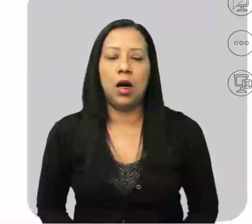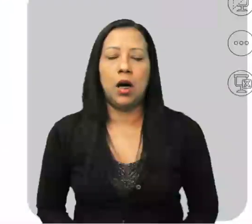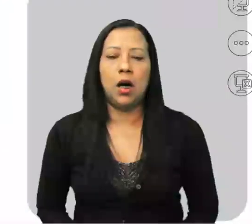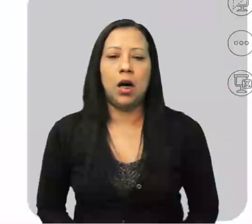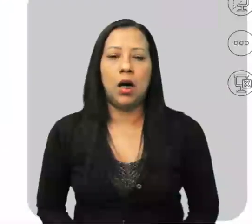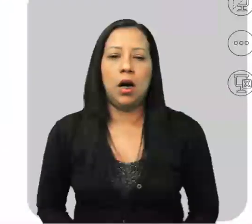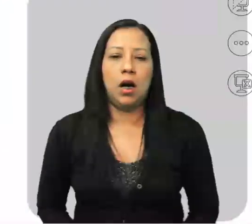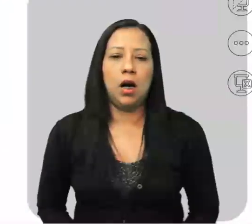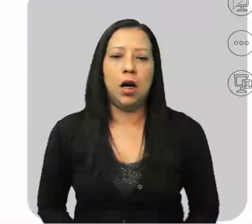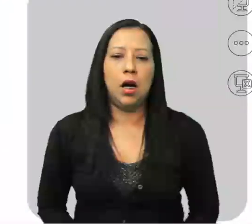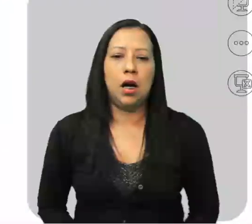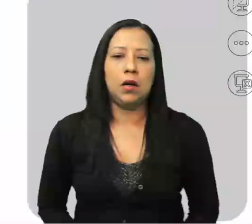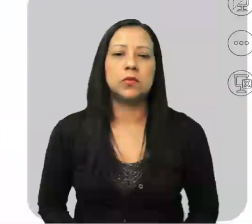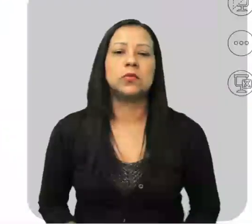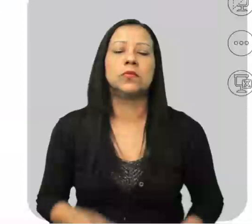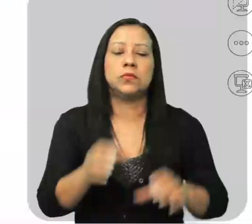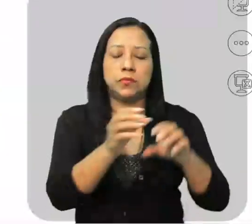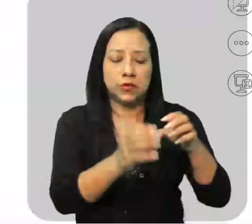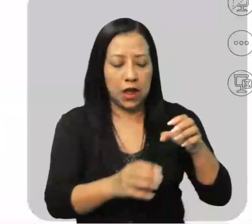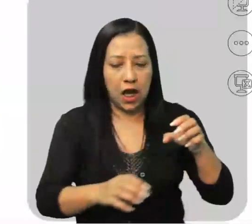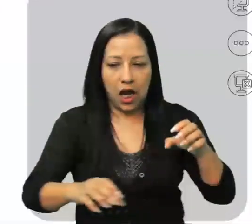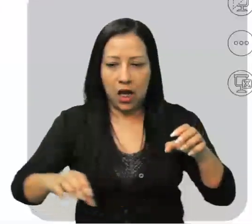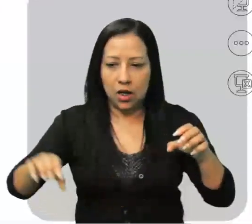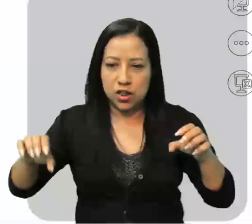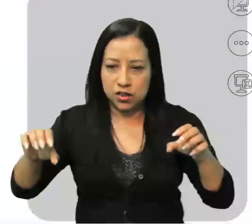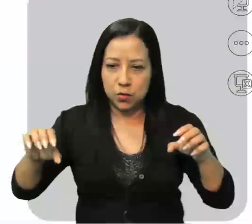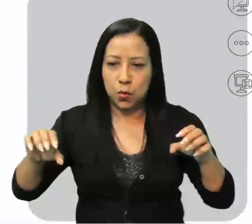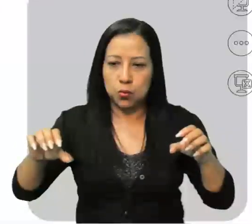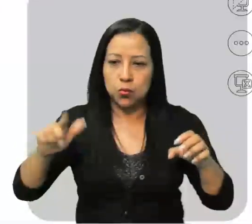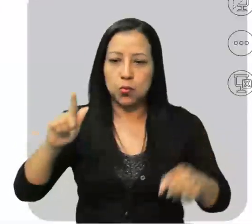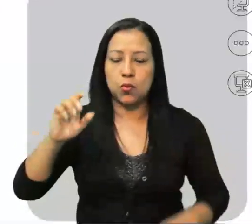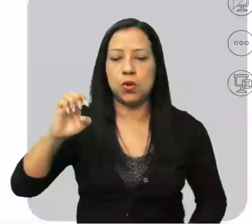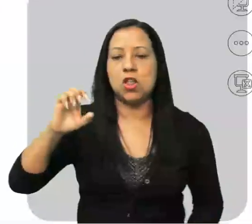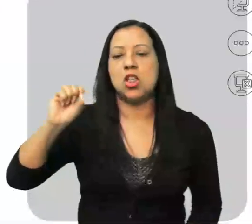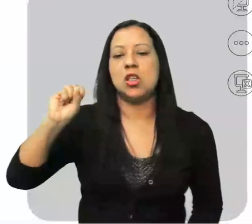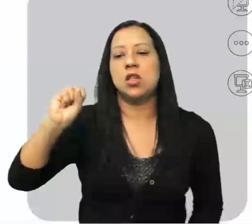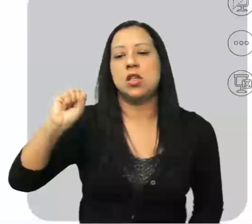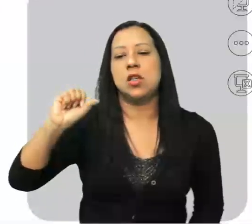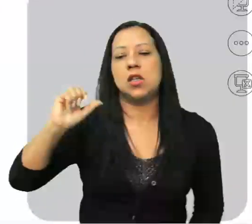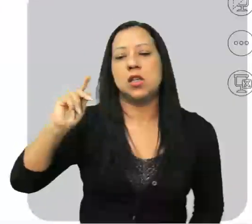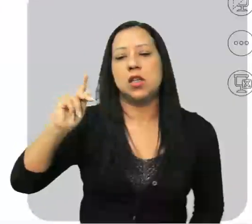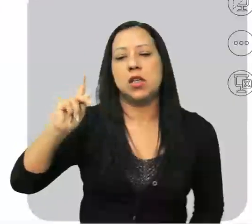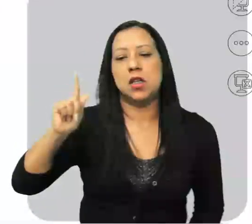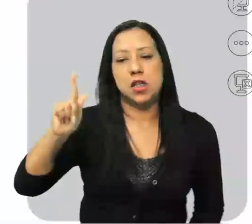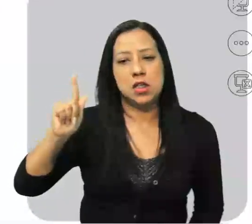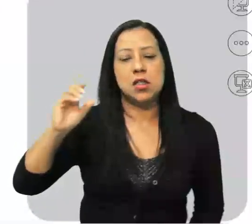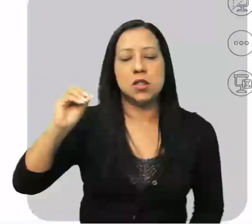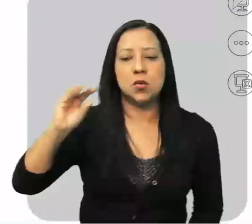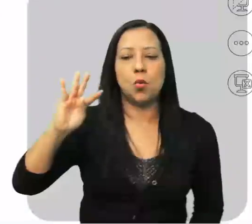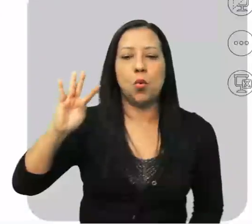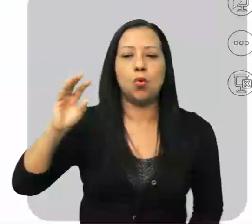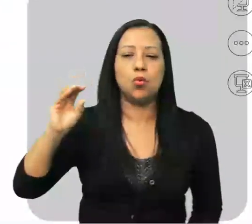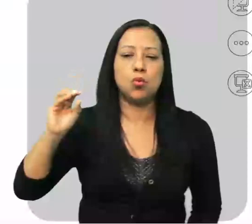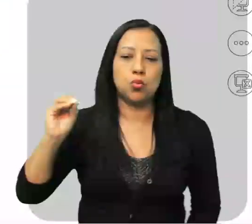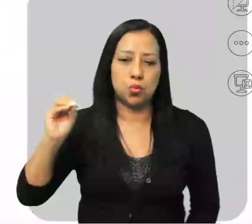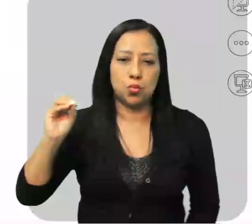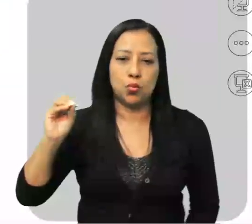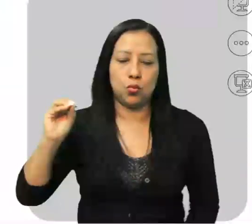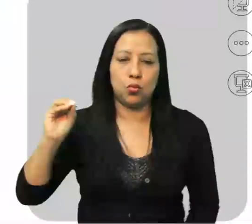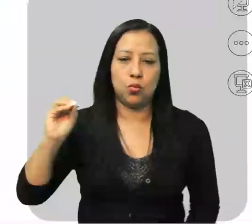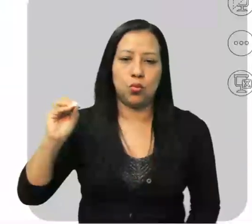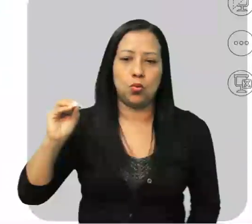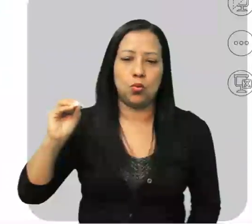Galera, água e esgoto na região norte do Brasil, só 10,5%.